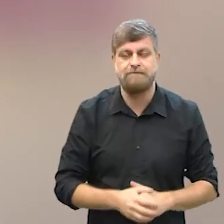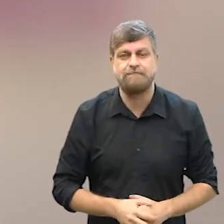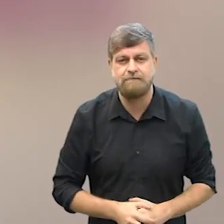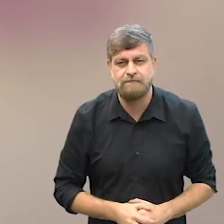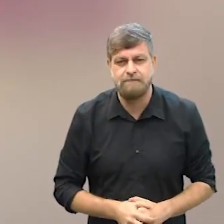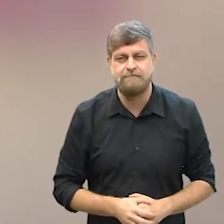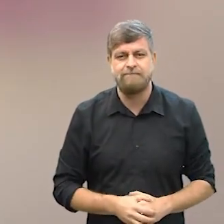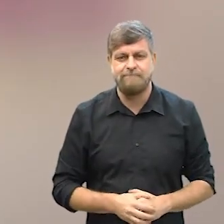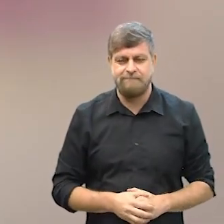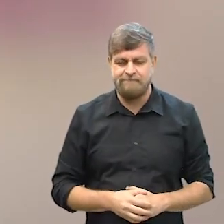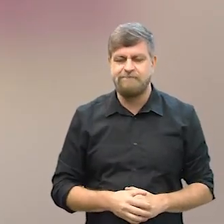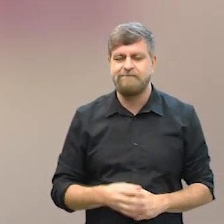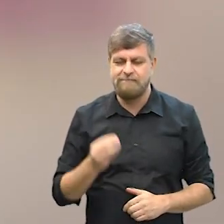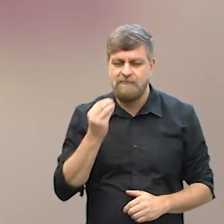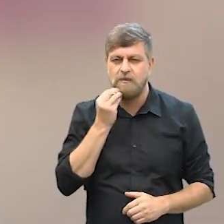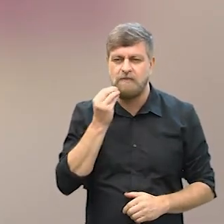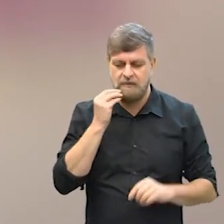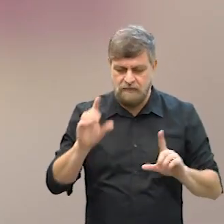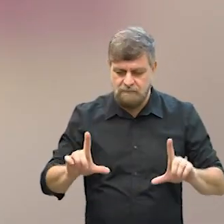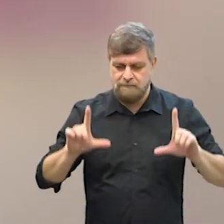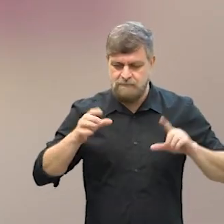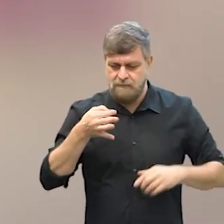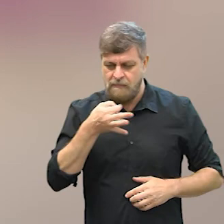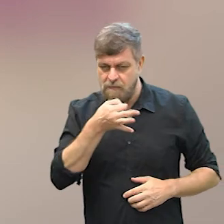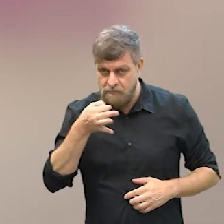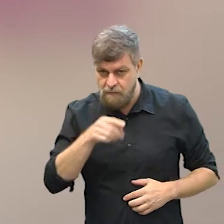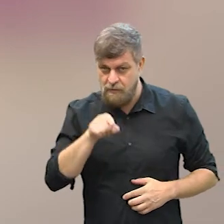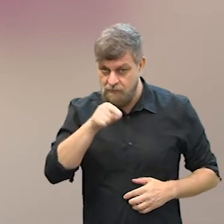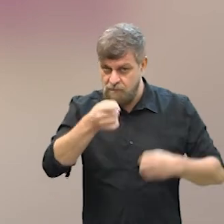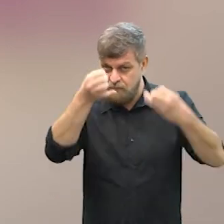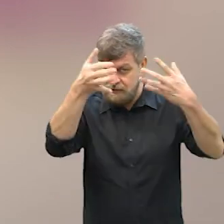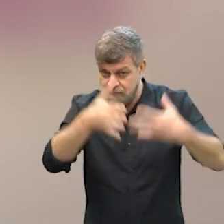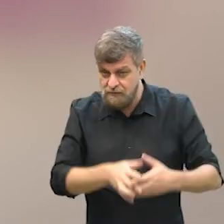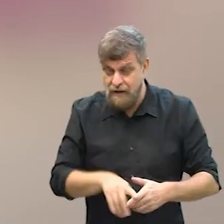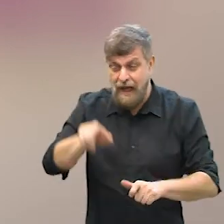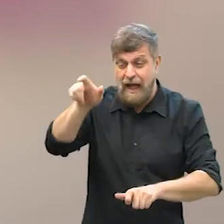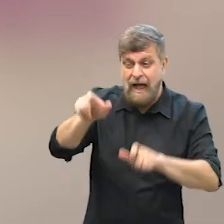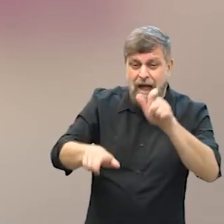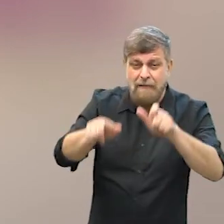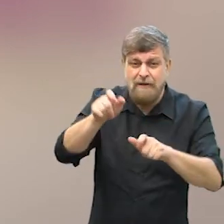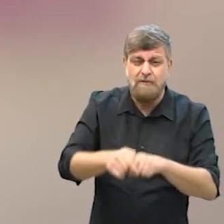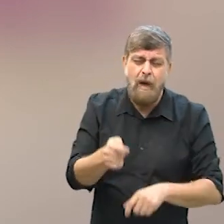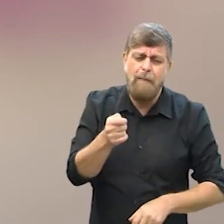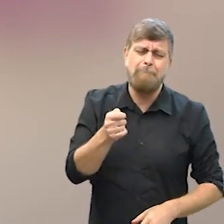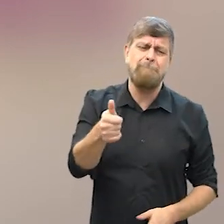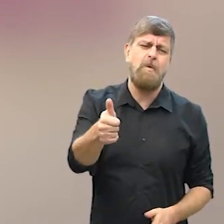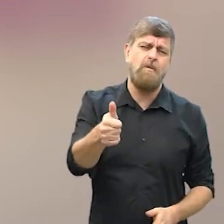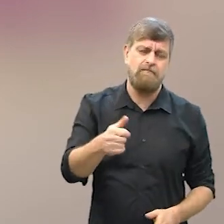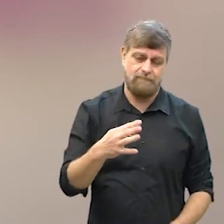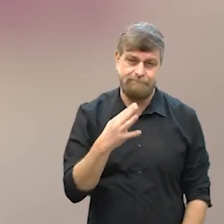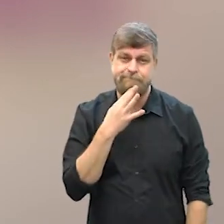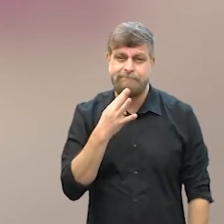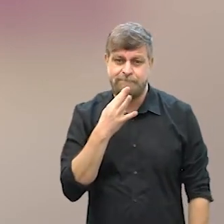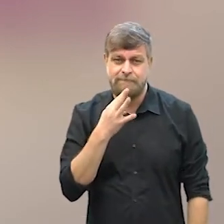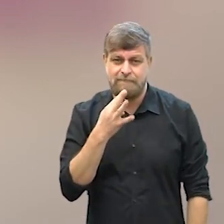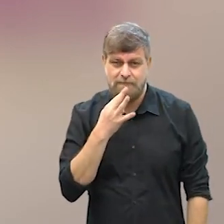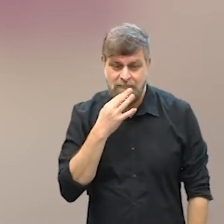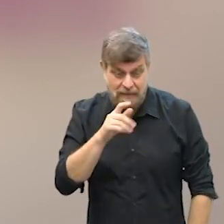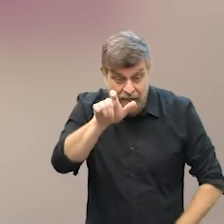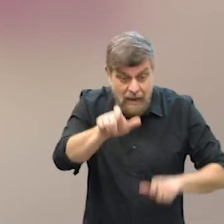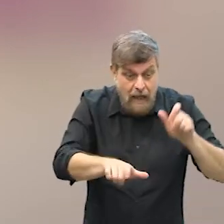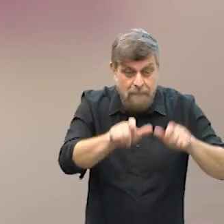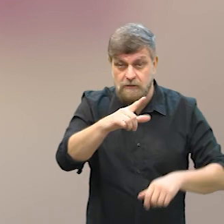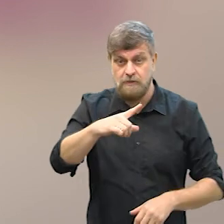muito oportuno tratar desse tema, porque, como você disse, muito pouca gente conhece e muita gente pode ter a